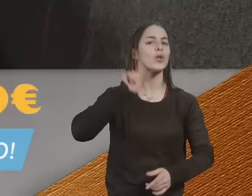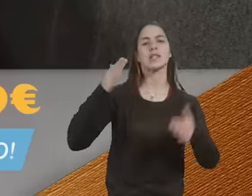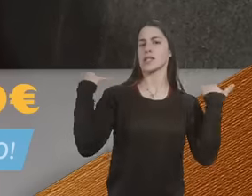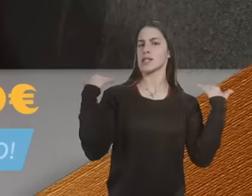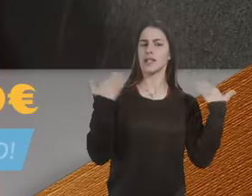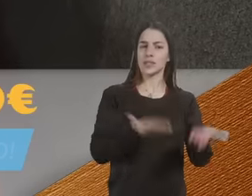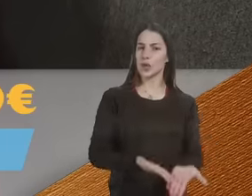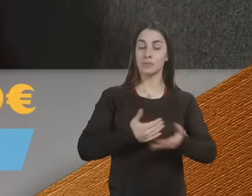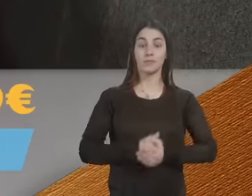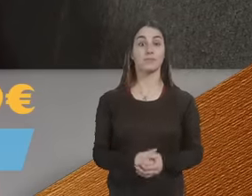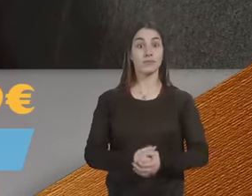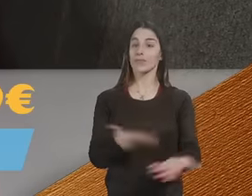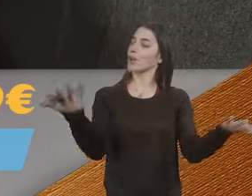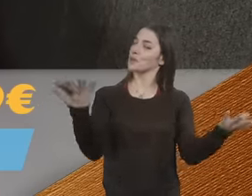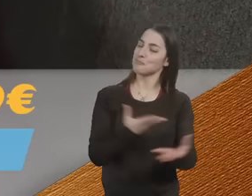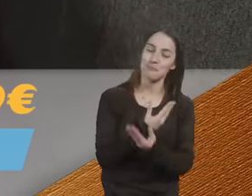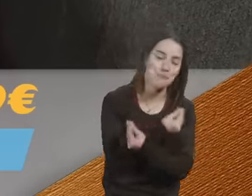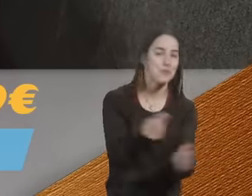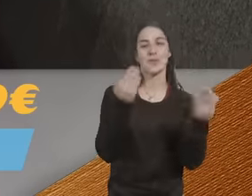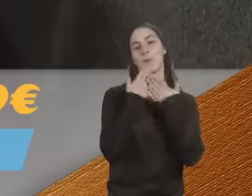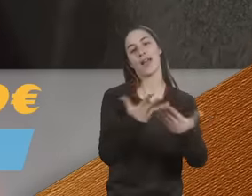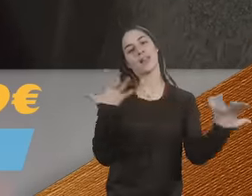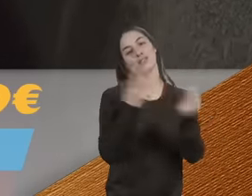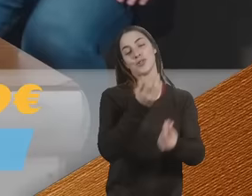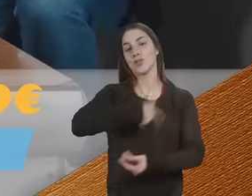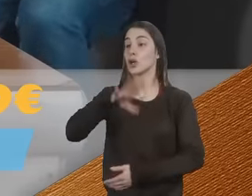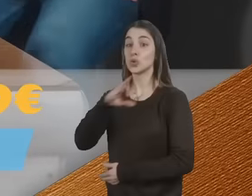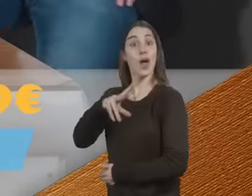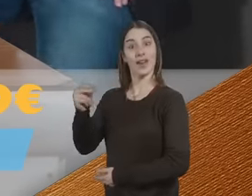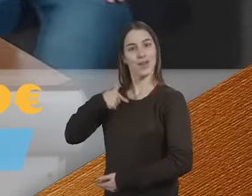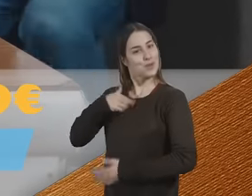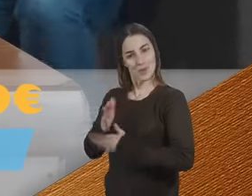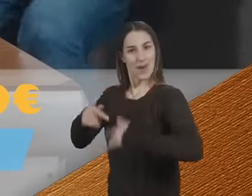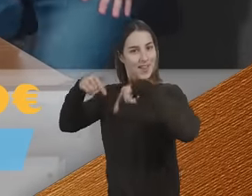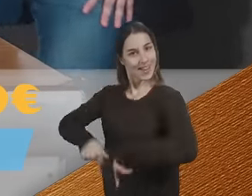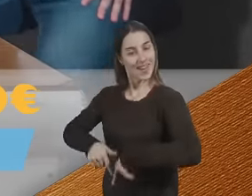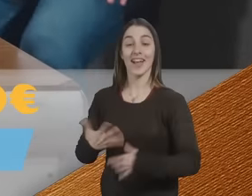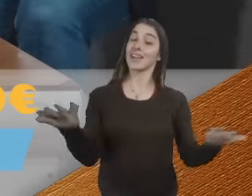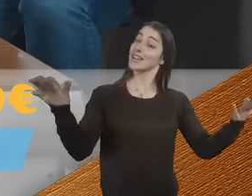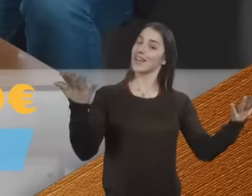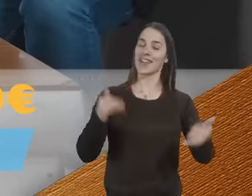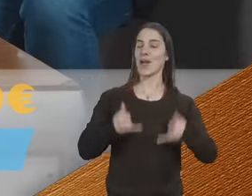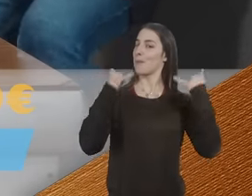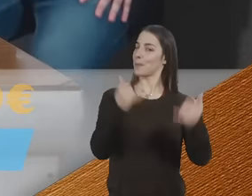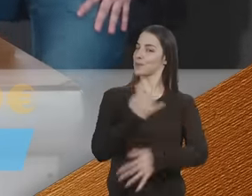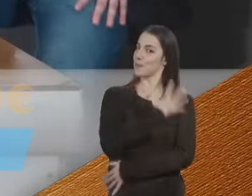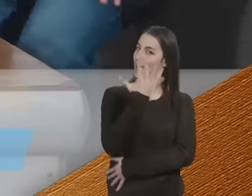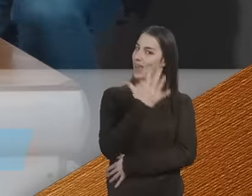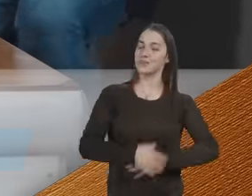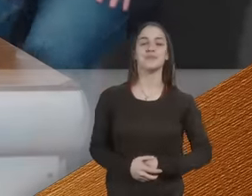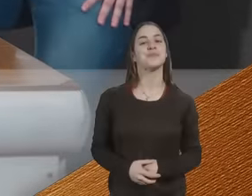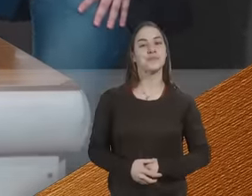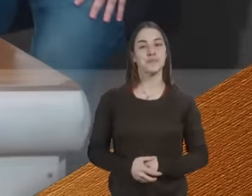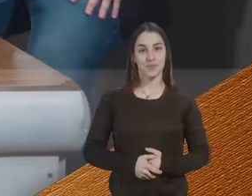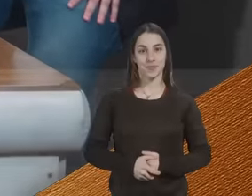sabe. Iggy, muito obrigada por ter estado connosco hoje. Joana, vá que eu vou continuar aqui. Fui. E até à próxima manhã.